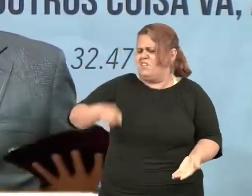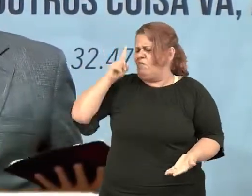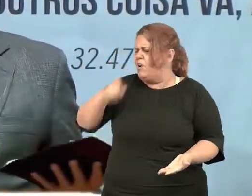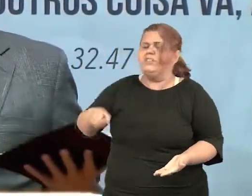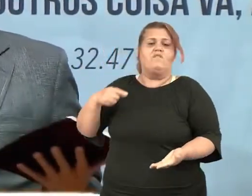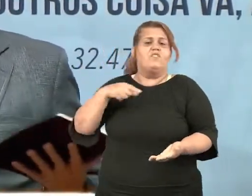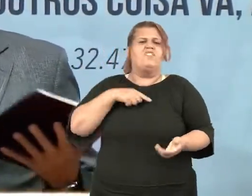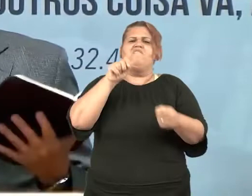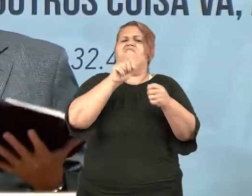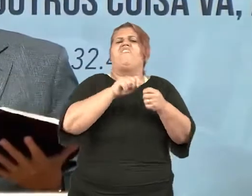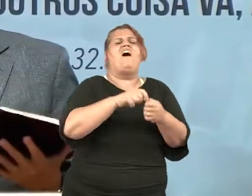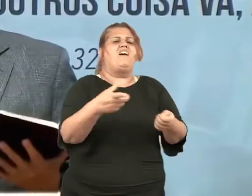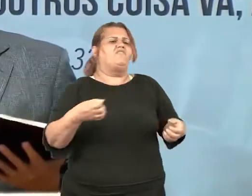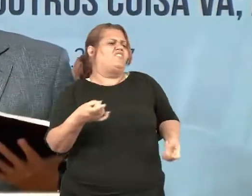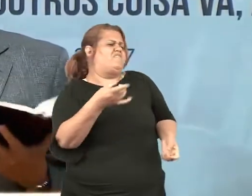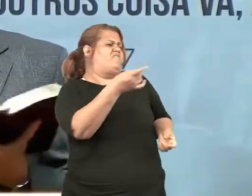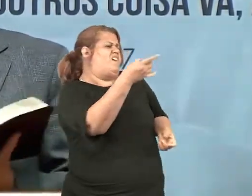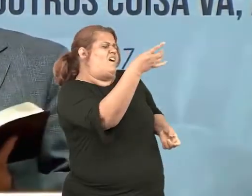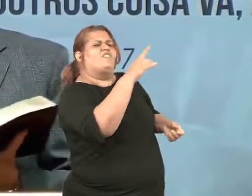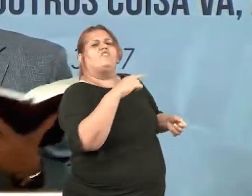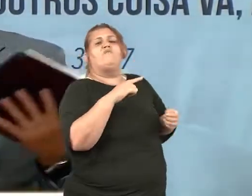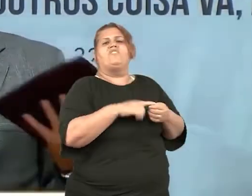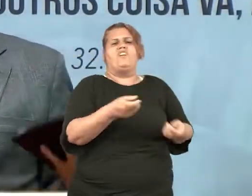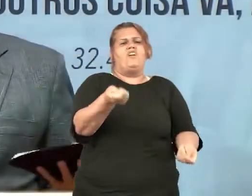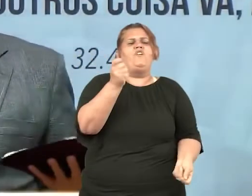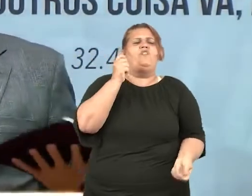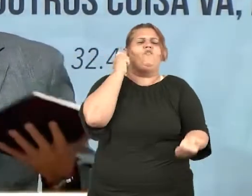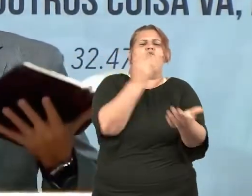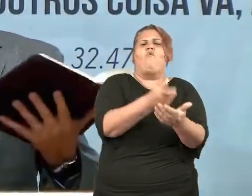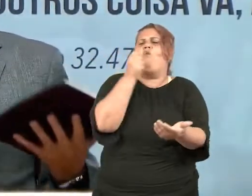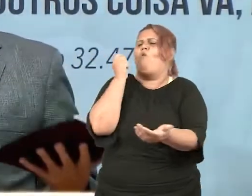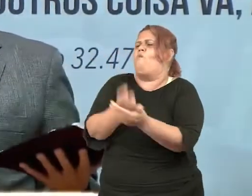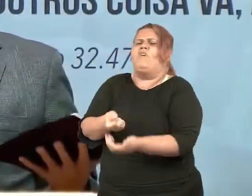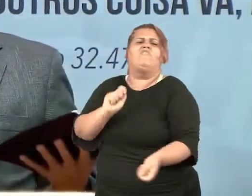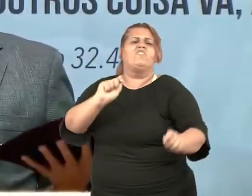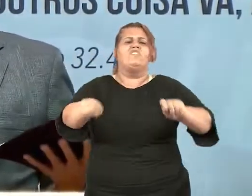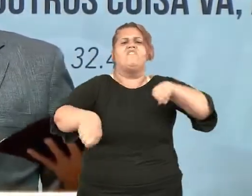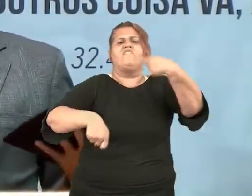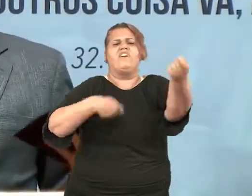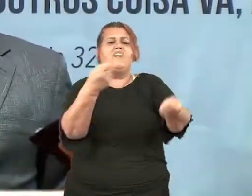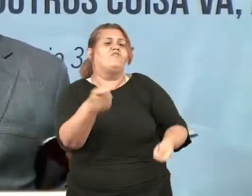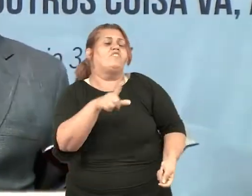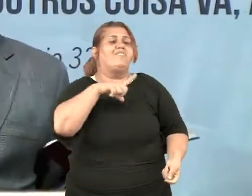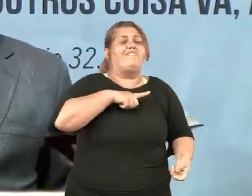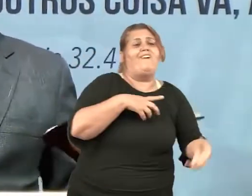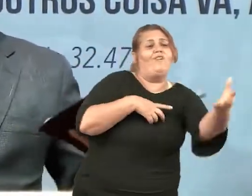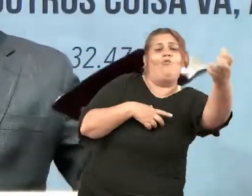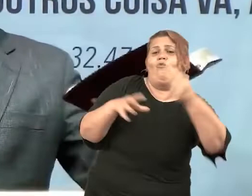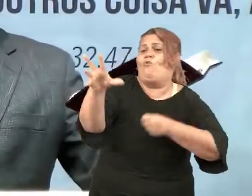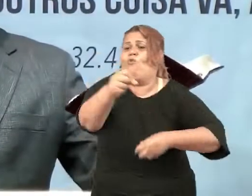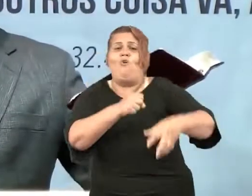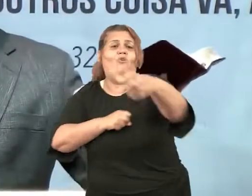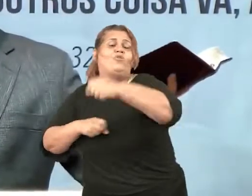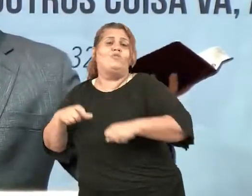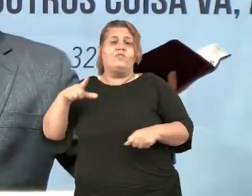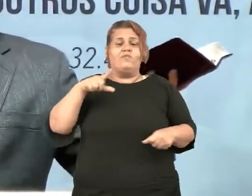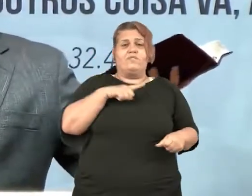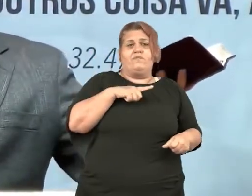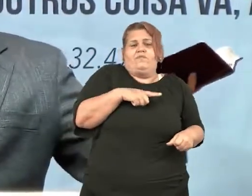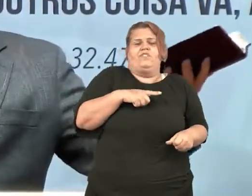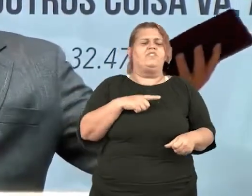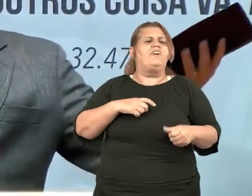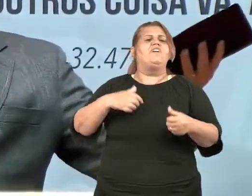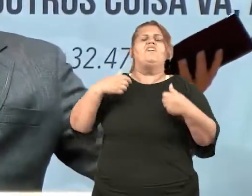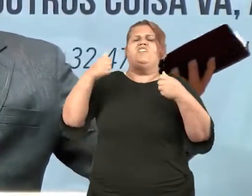que você faz, que você viaja, que você compra, que você vende, que você tem lucros, que você vai e permanece tanto